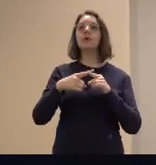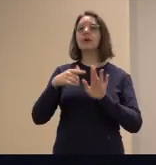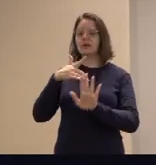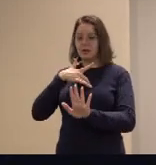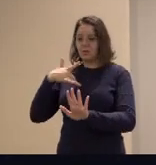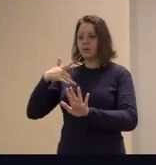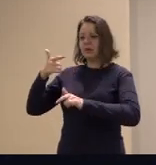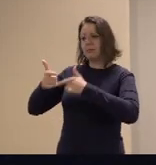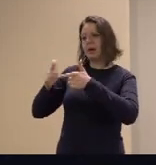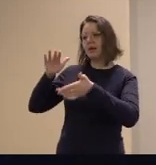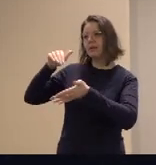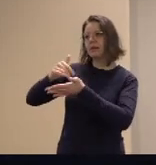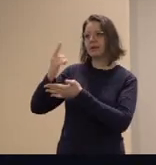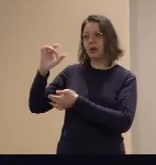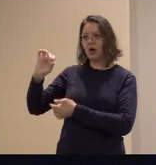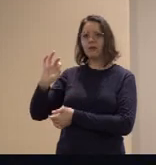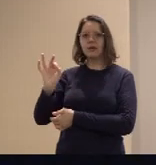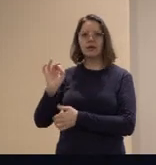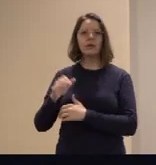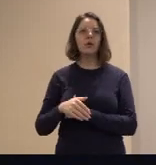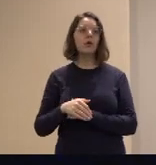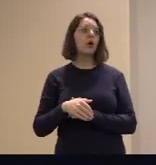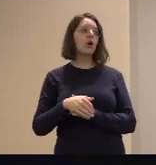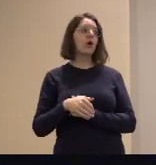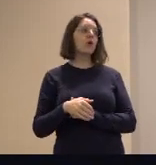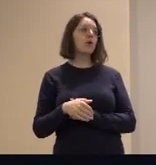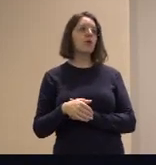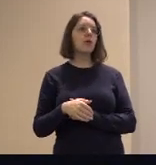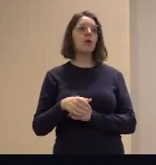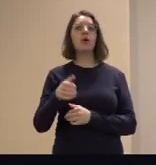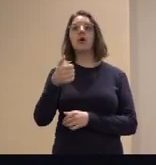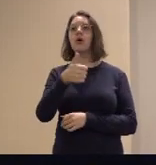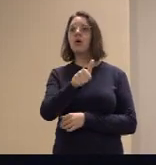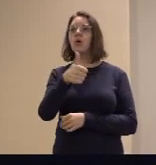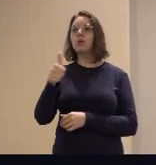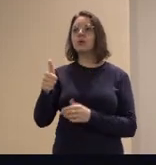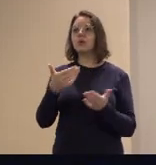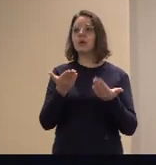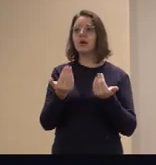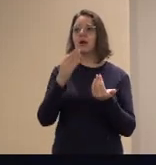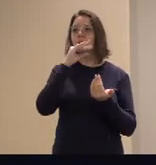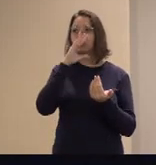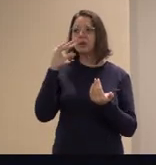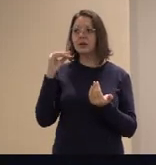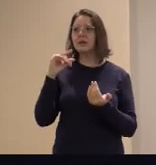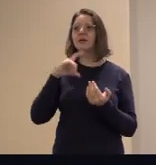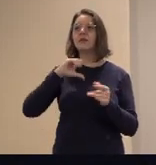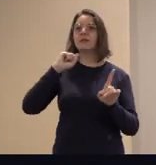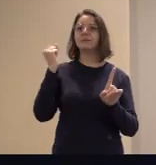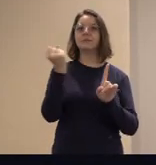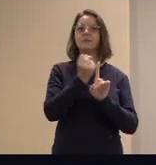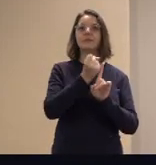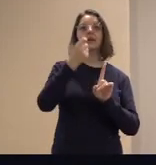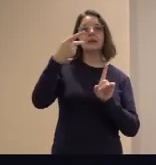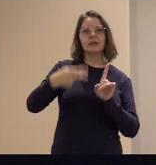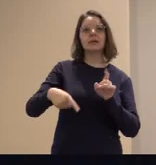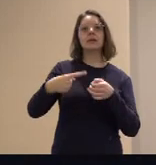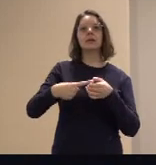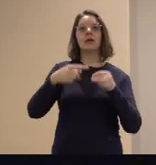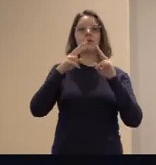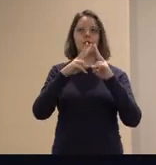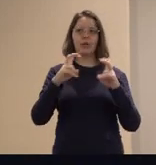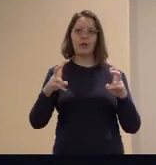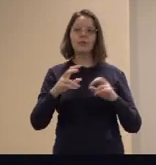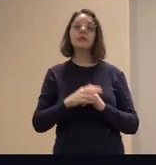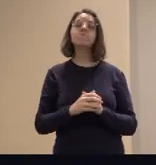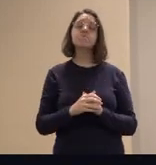né, 11 desses adolescentes e jovens foram assassinados no nosso município. Esses adolescentes, muitas vezes,